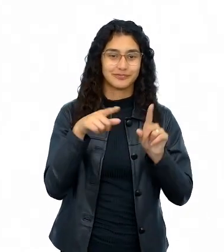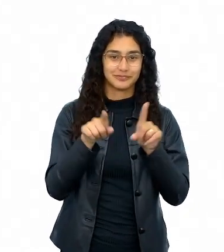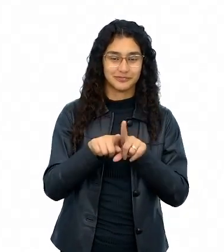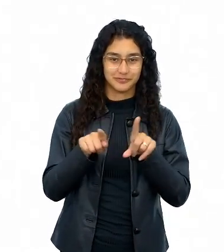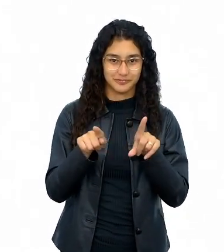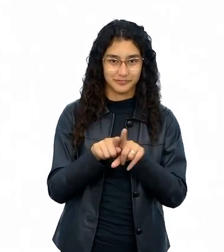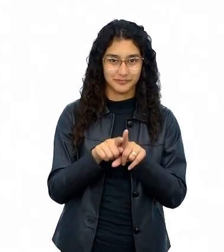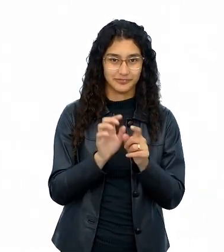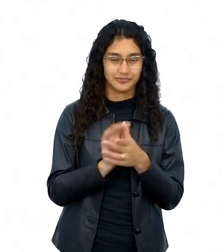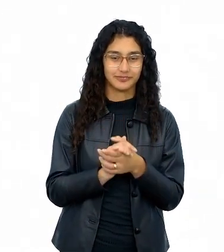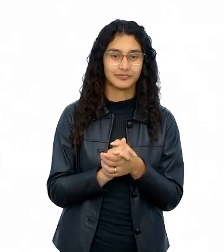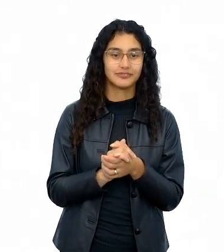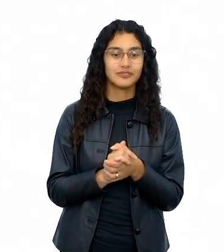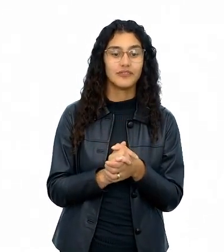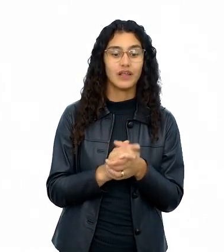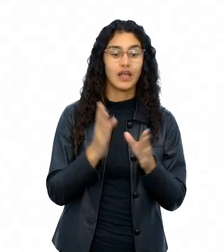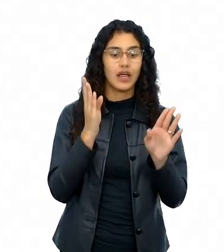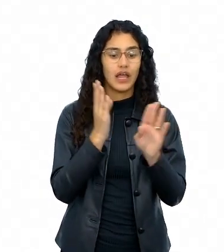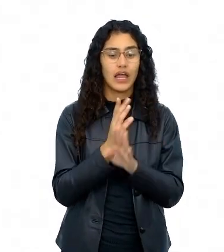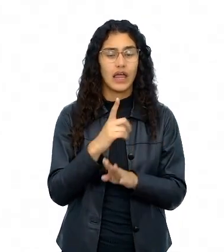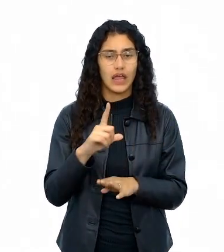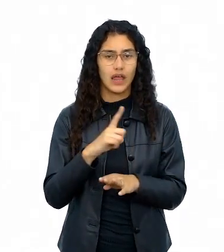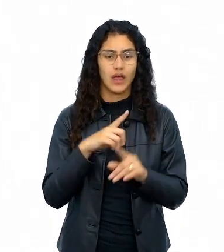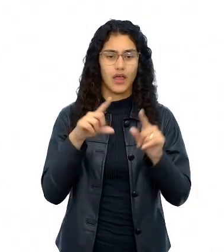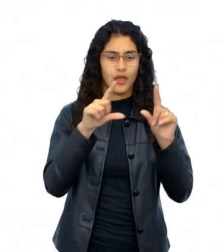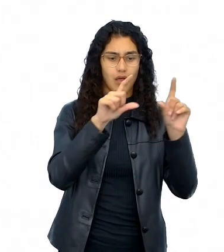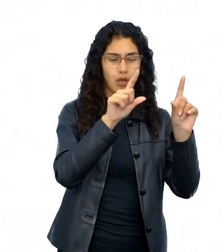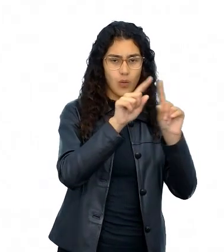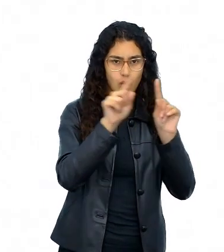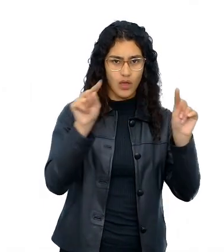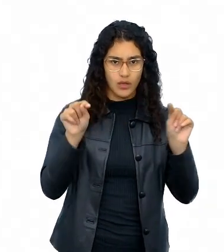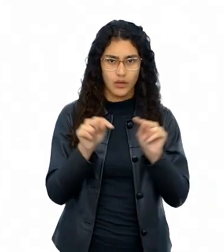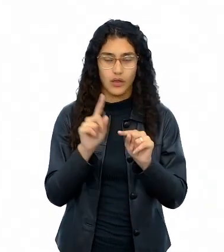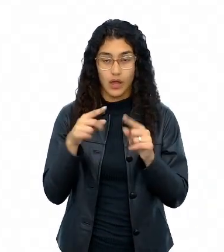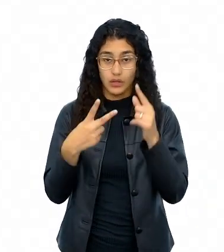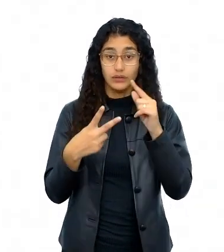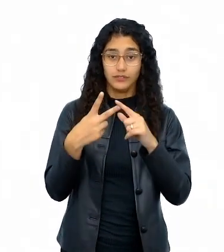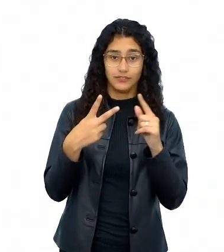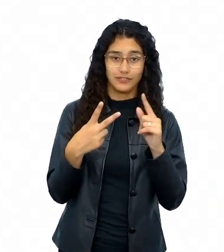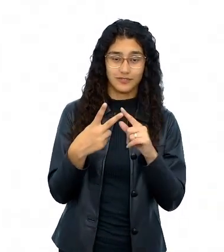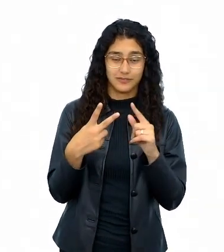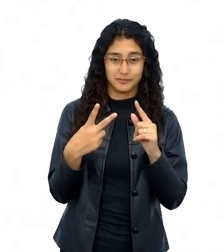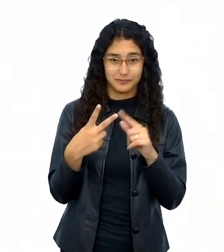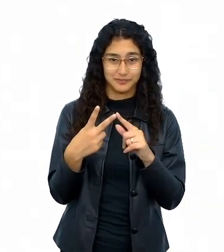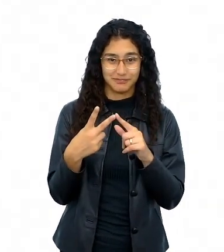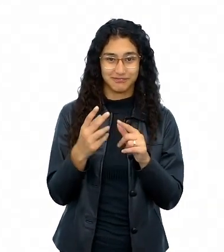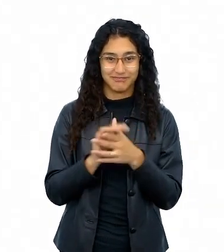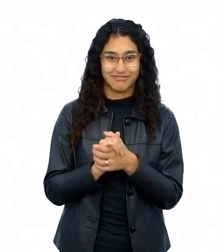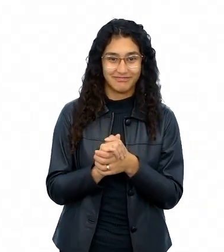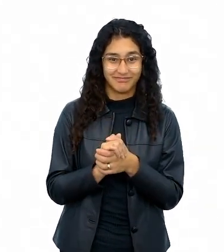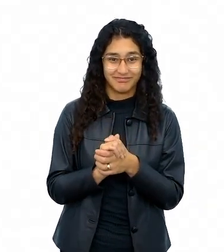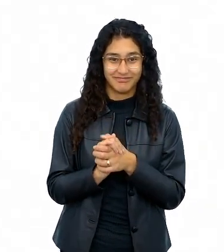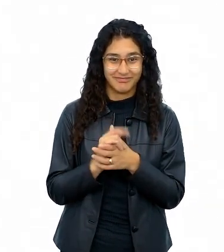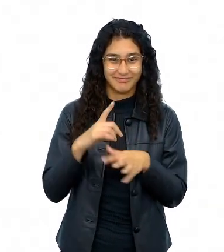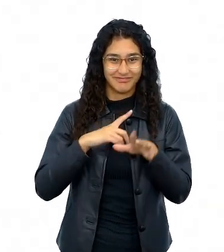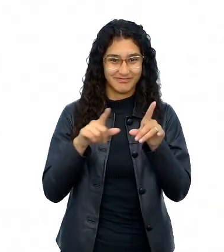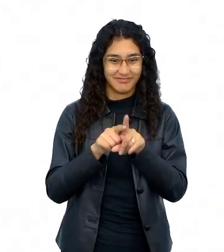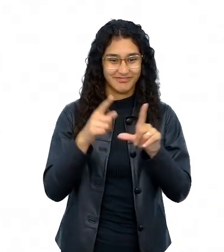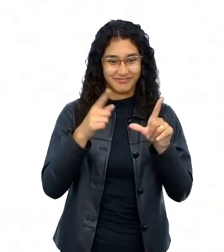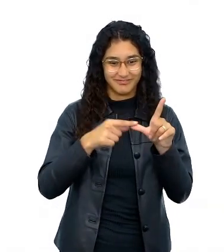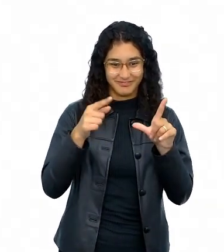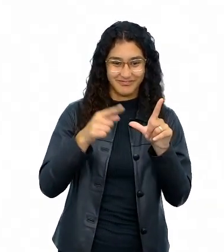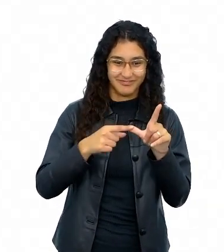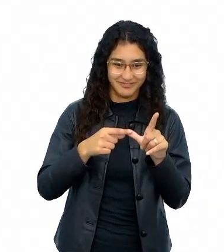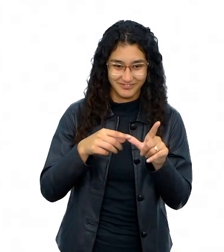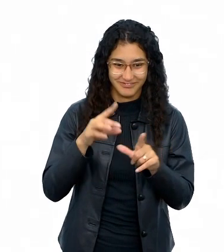segundo grau? Se você achou, tem alguma coisa ao quadrado? É do segundo grau? Né? E depois, na letra B, ele